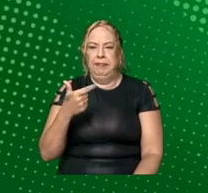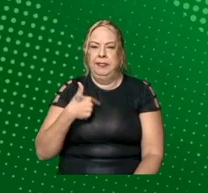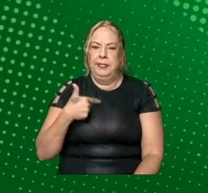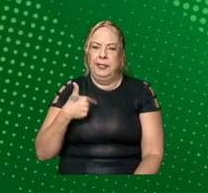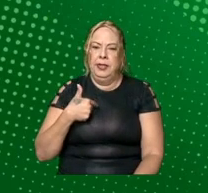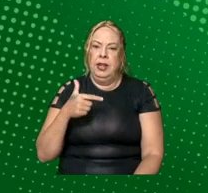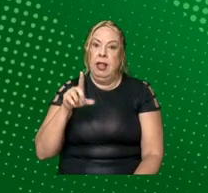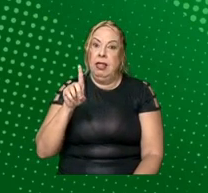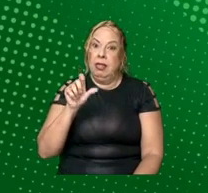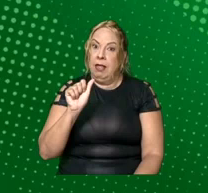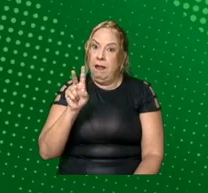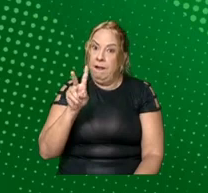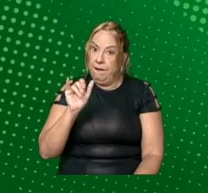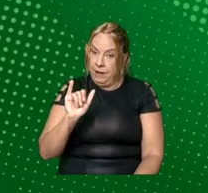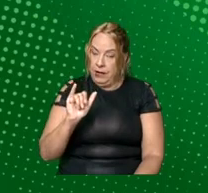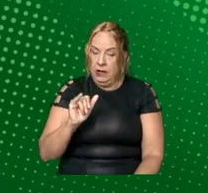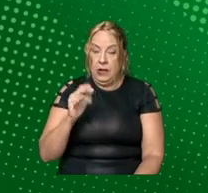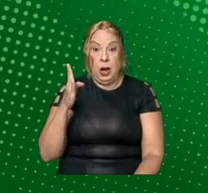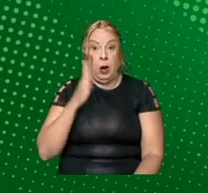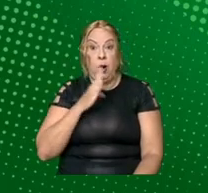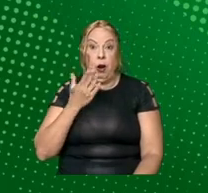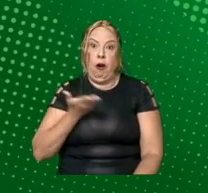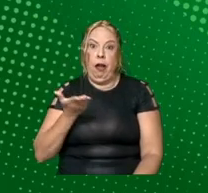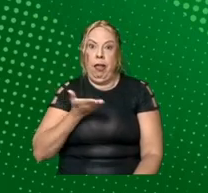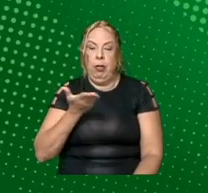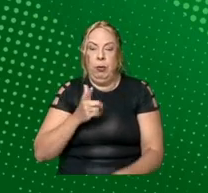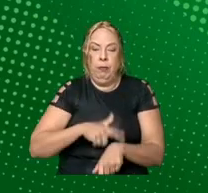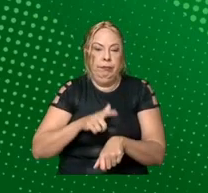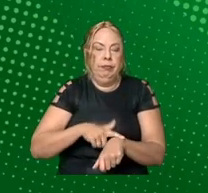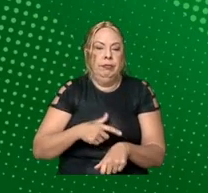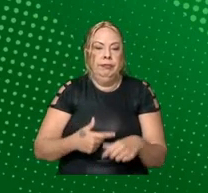Bené, Benézinho, Regional Socorro, parabéns.